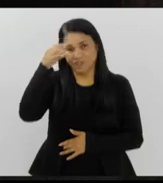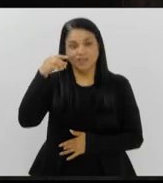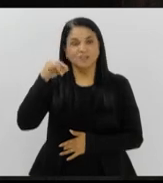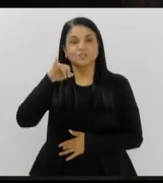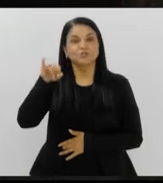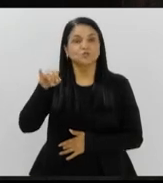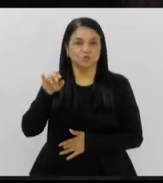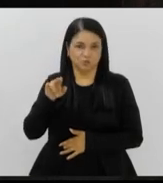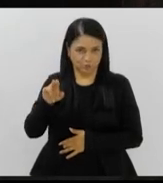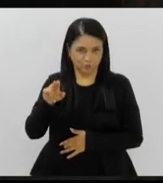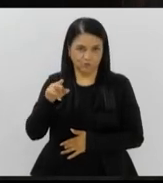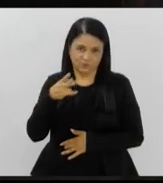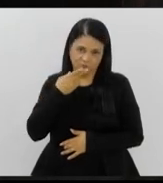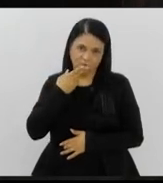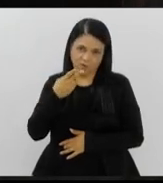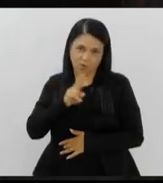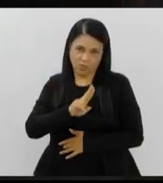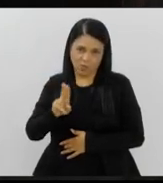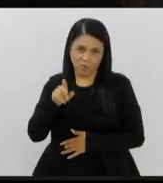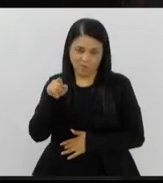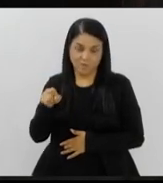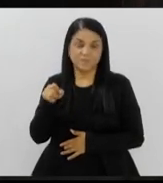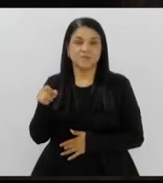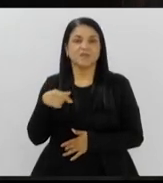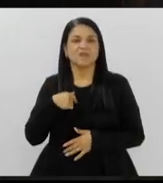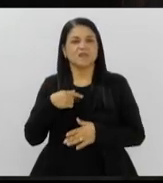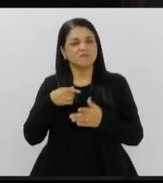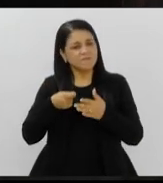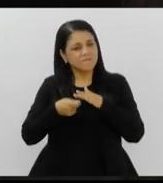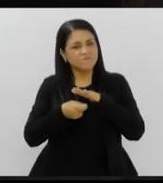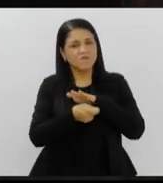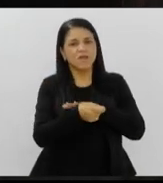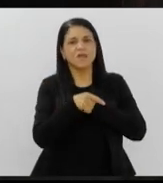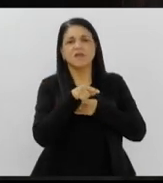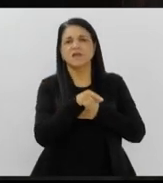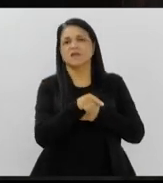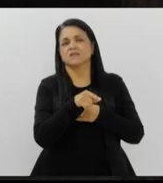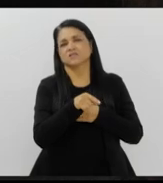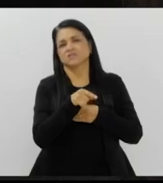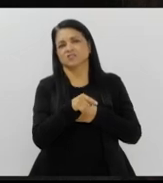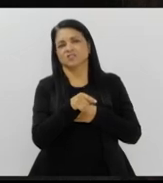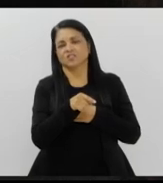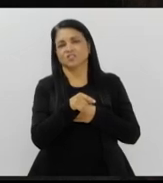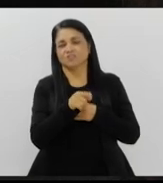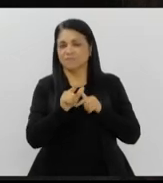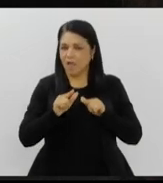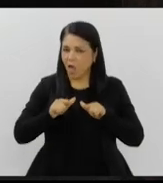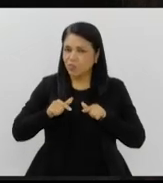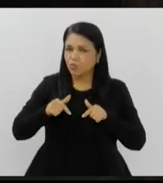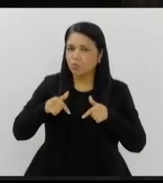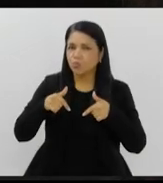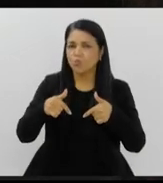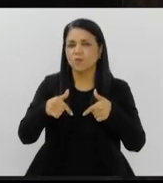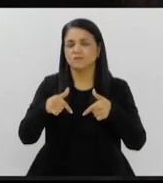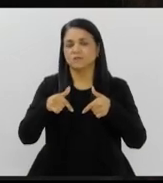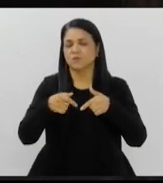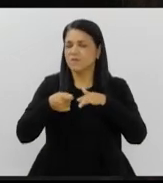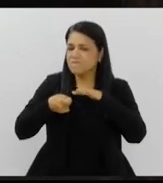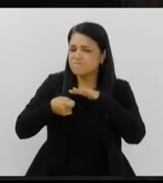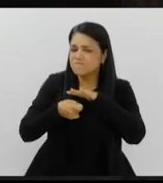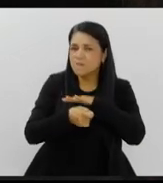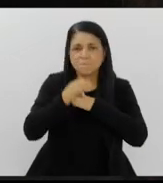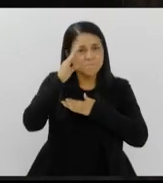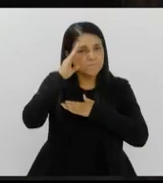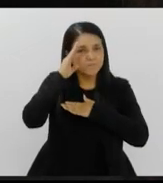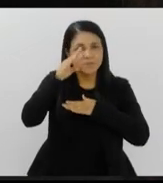deputada de tia Ju, ela investe, e a base da sua atuação é na educação.